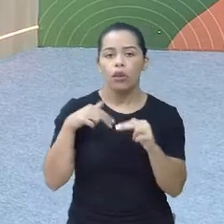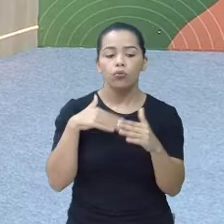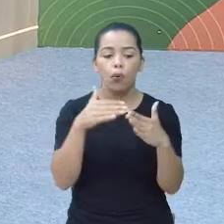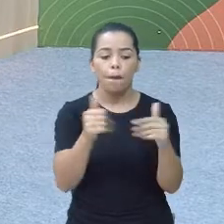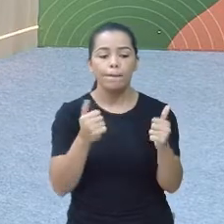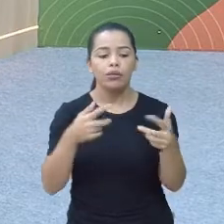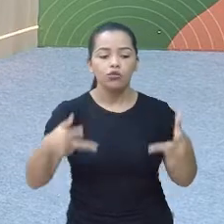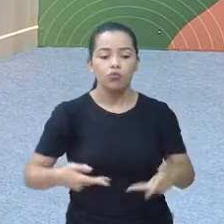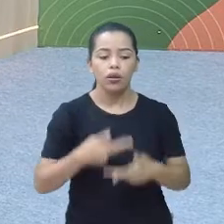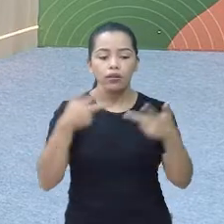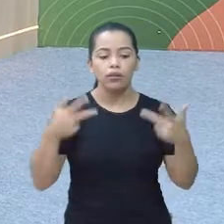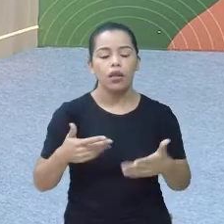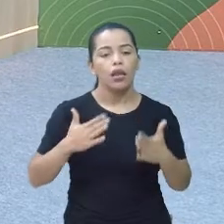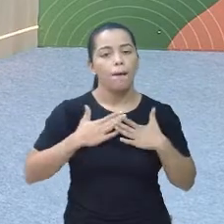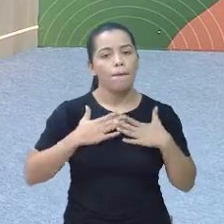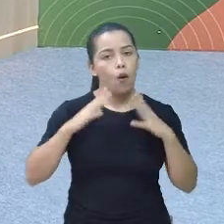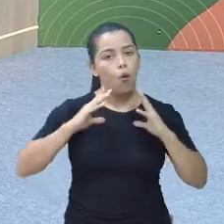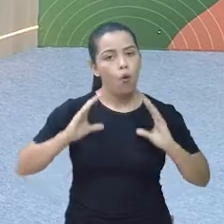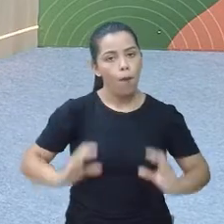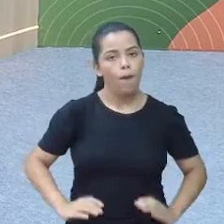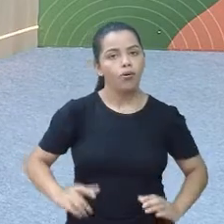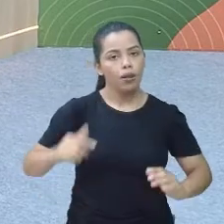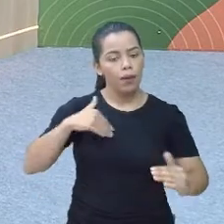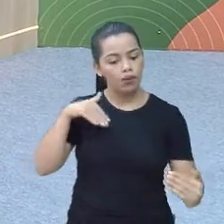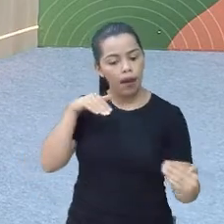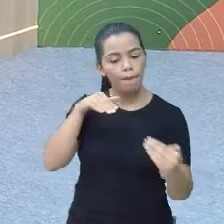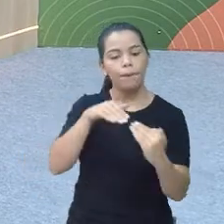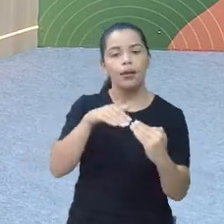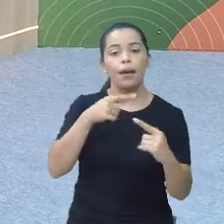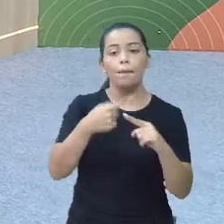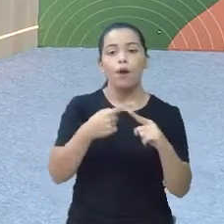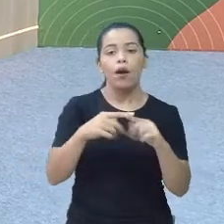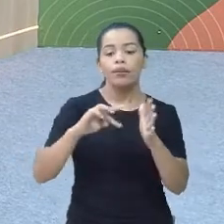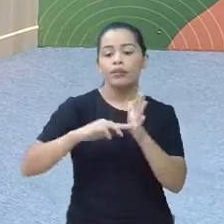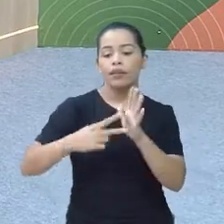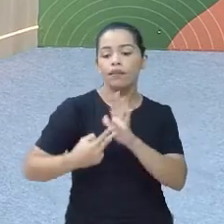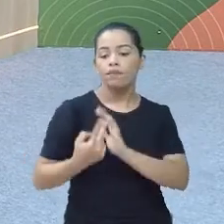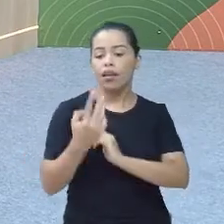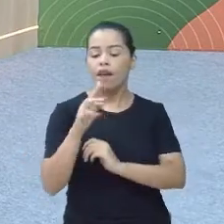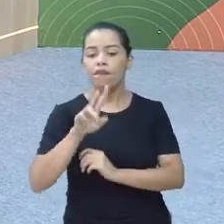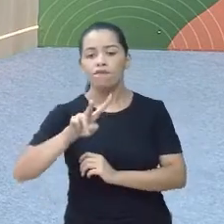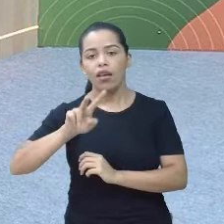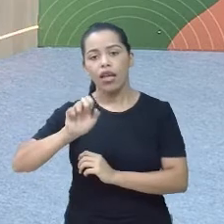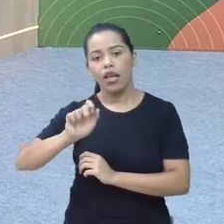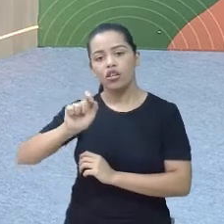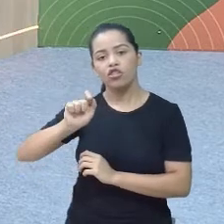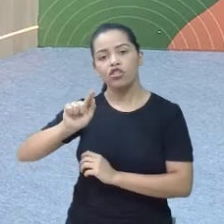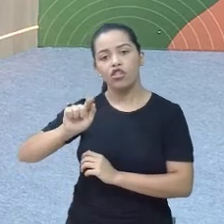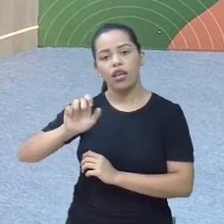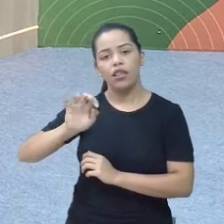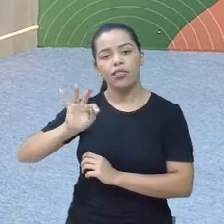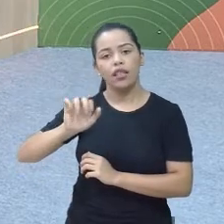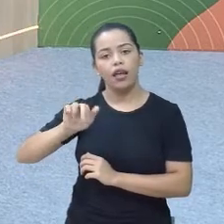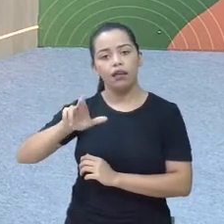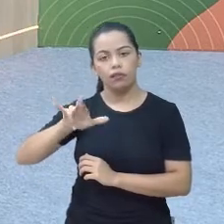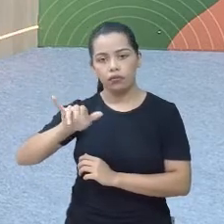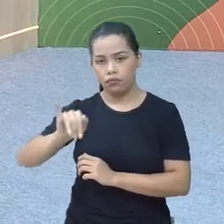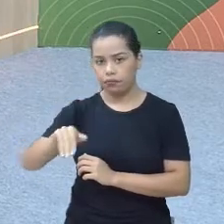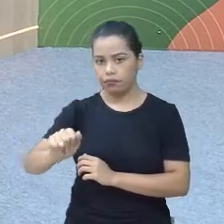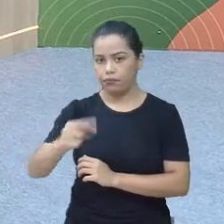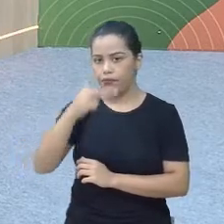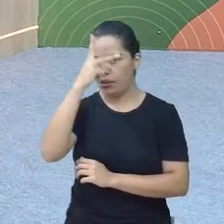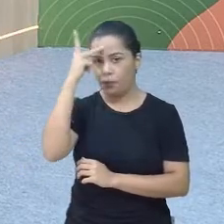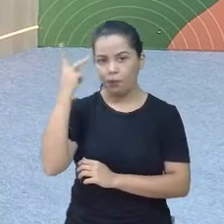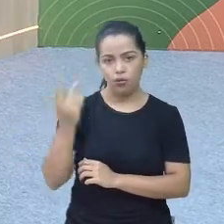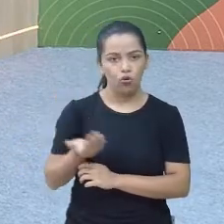meu comportamento é coerente. Porque o que significa vegetariana? Significa aquela pessoa que não consome carne. Então,